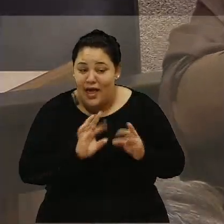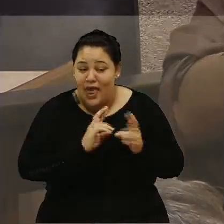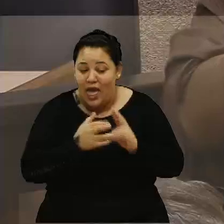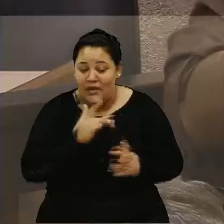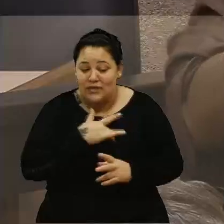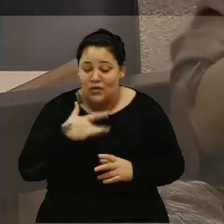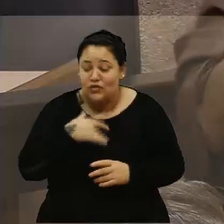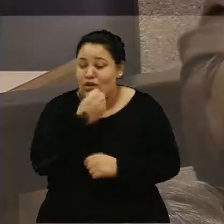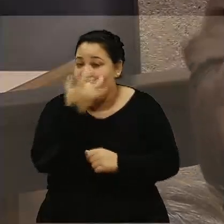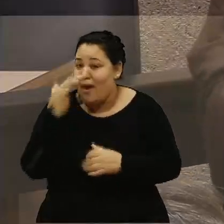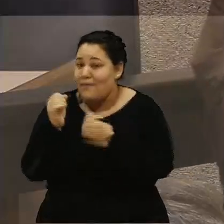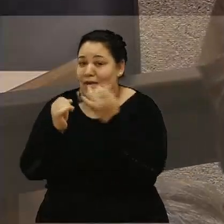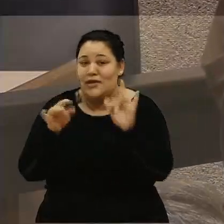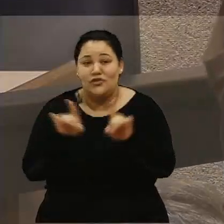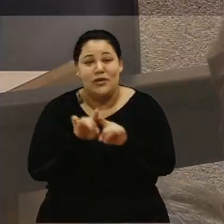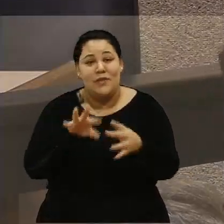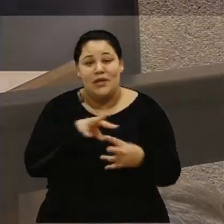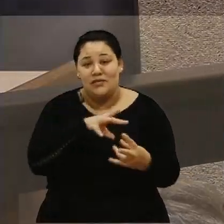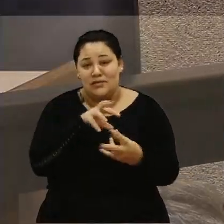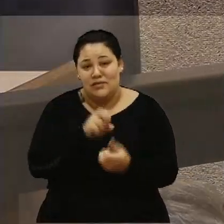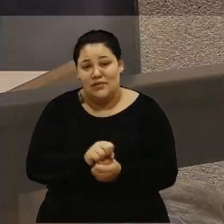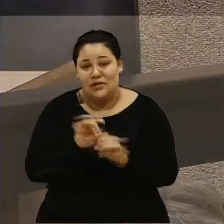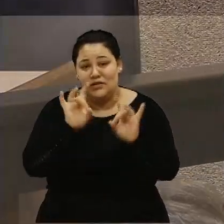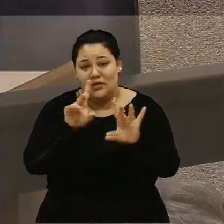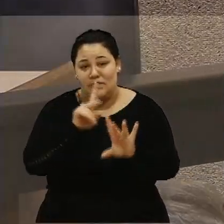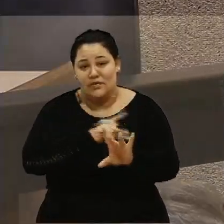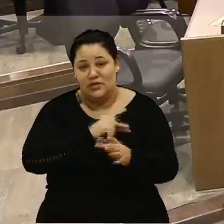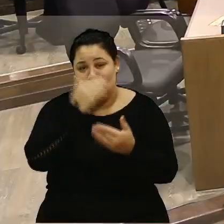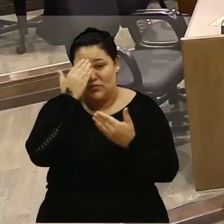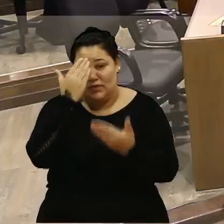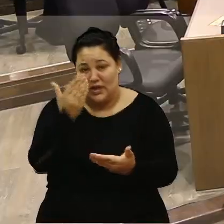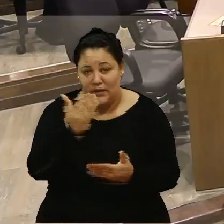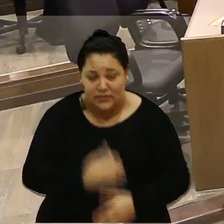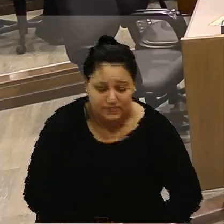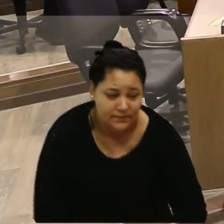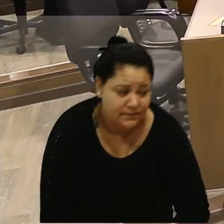meio ambiente e da sustentabilidade. Era isso, senhor presidente. Obrigado, vereadora Daí.